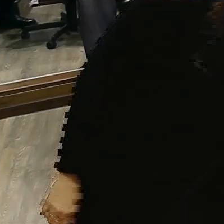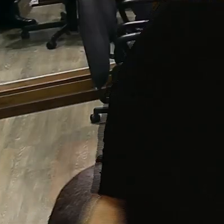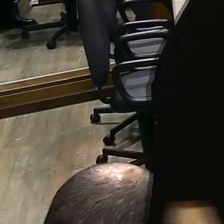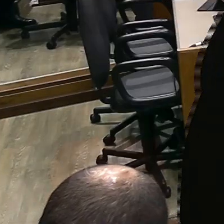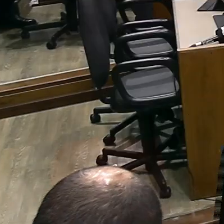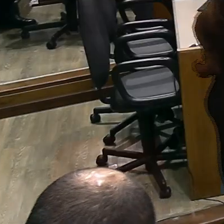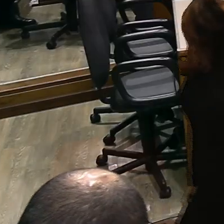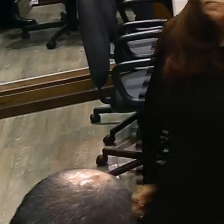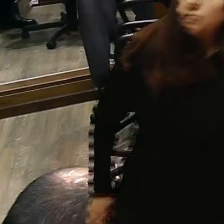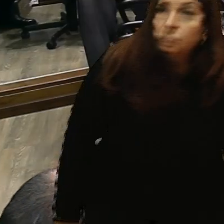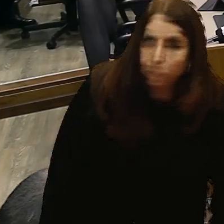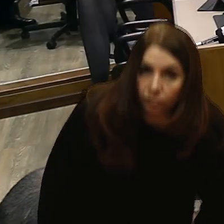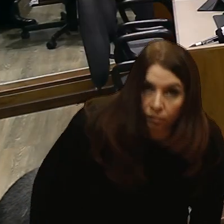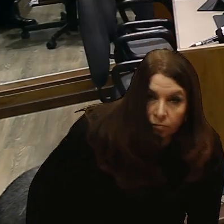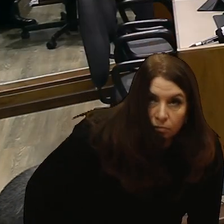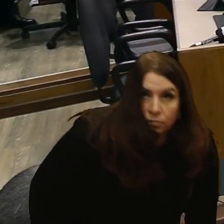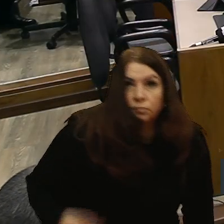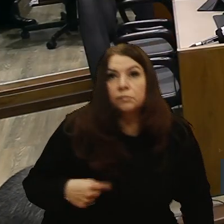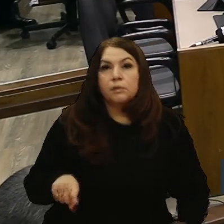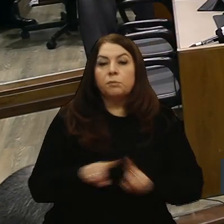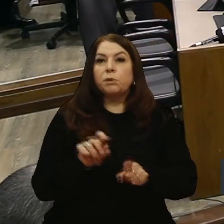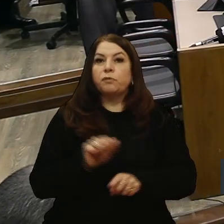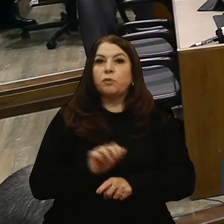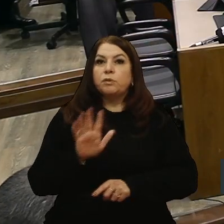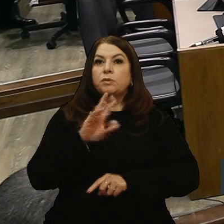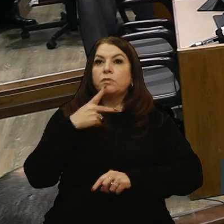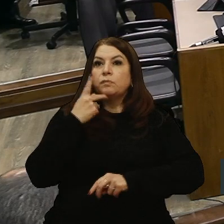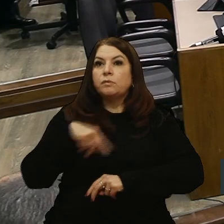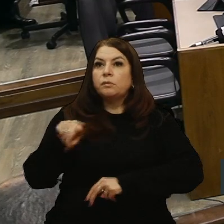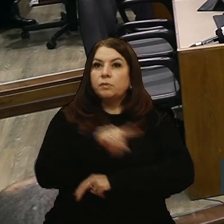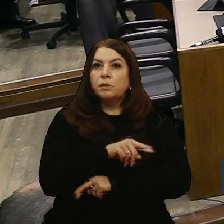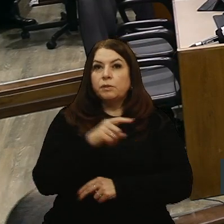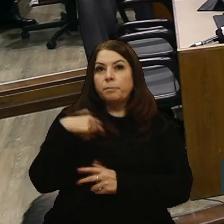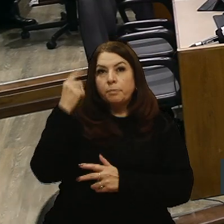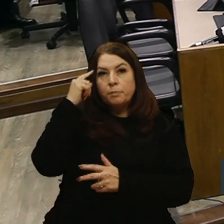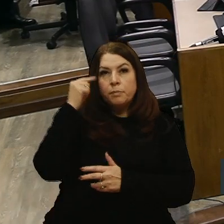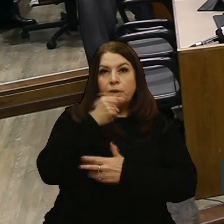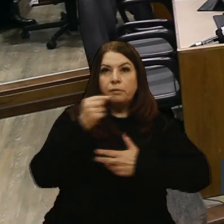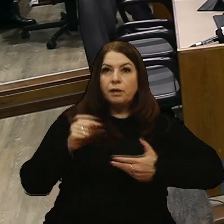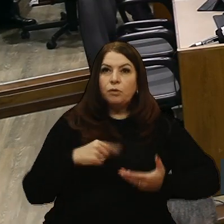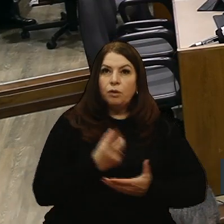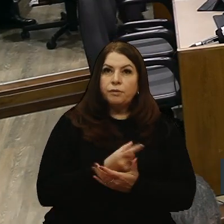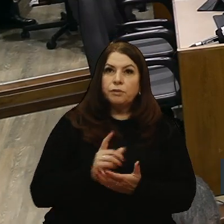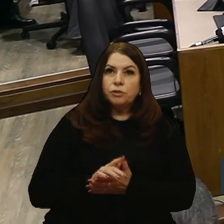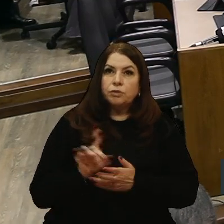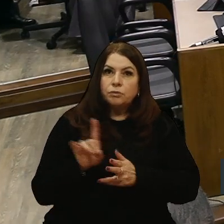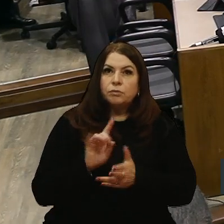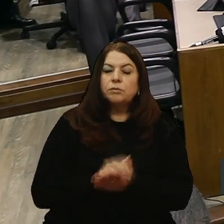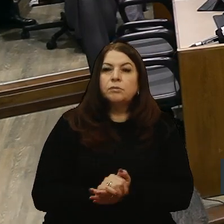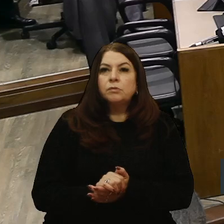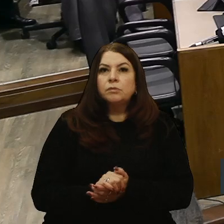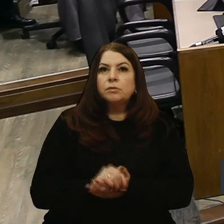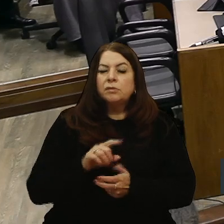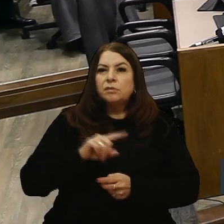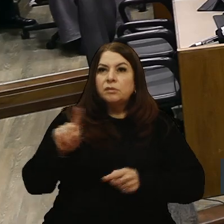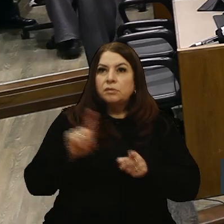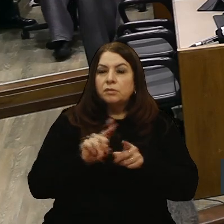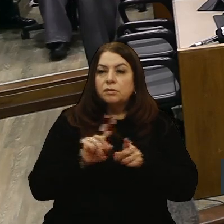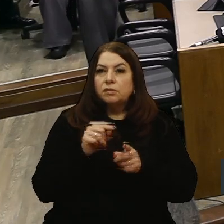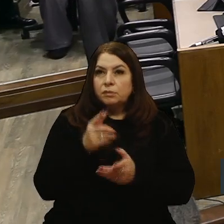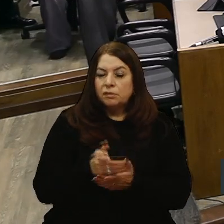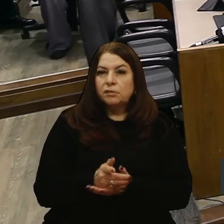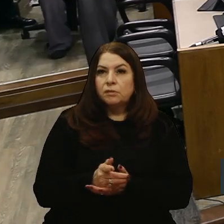até para valorizar a sua fala, de que nós precisamos, sim, pensar nas manutenções das nossas